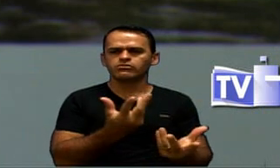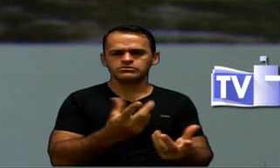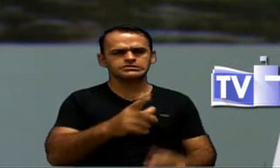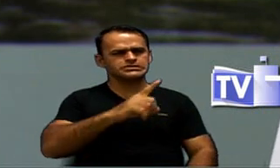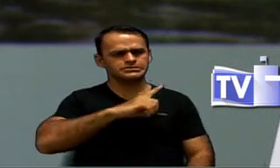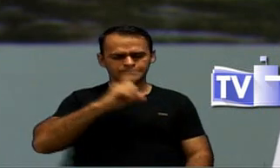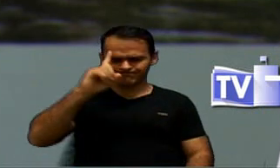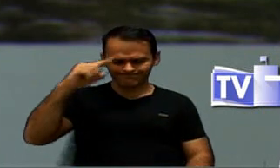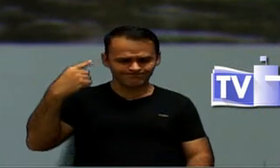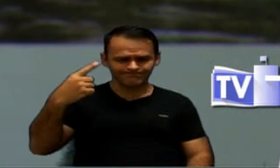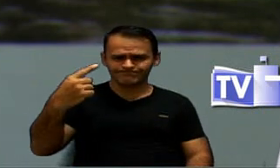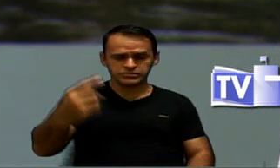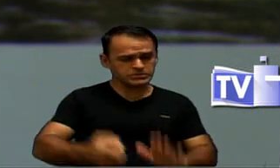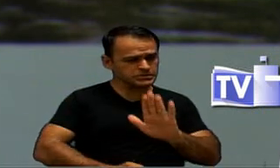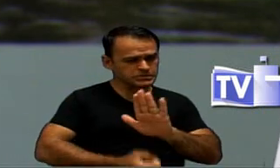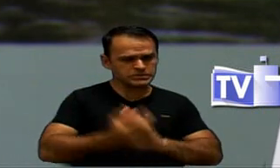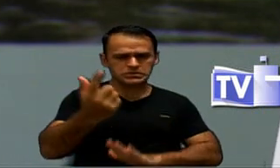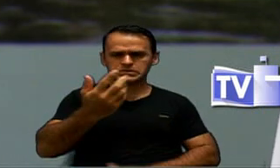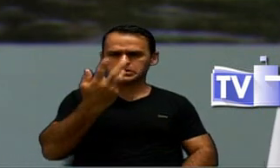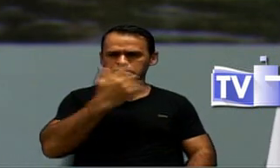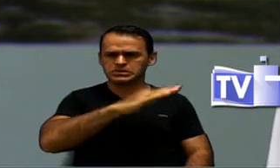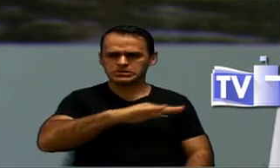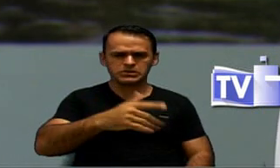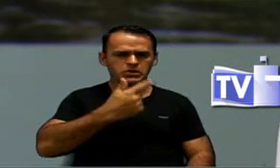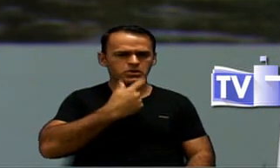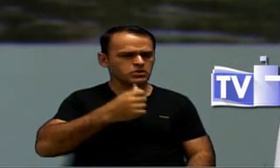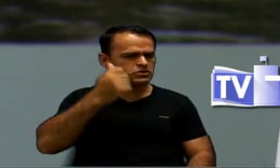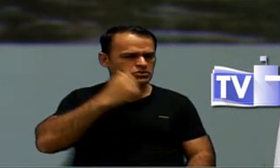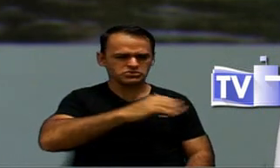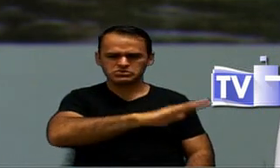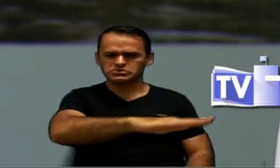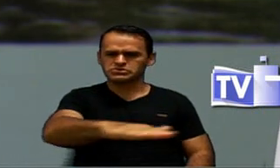segundo. Crianças, meninas, meninos,